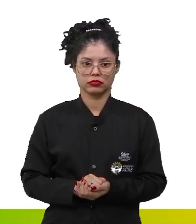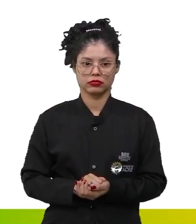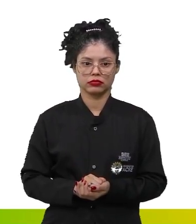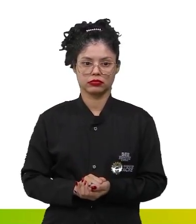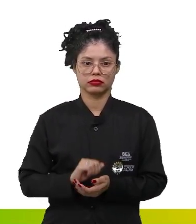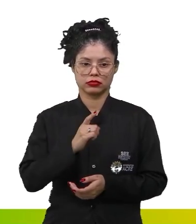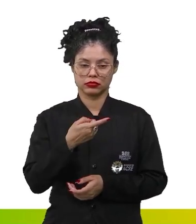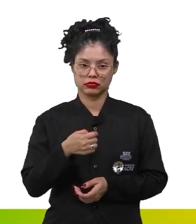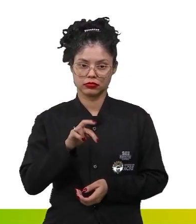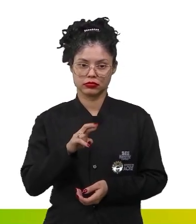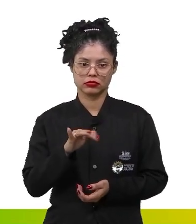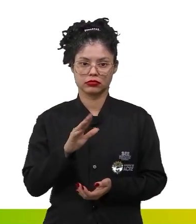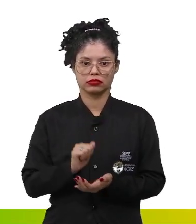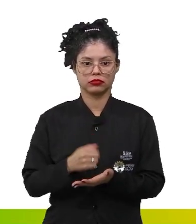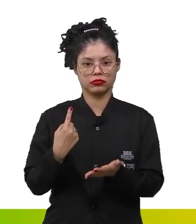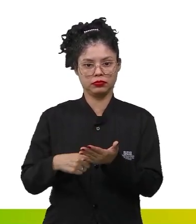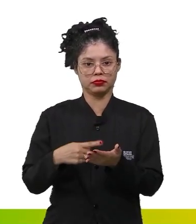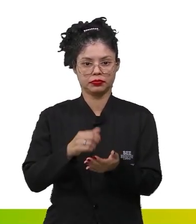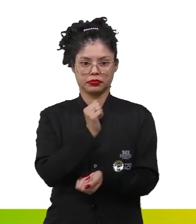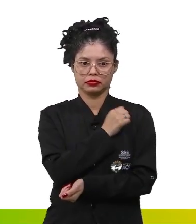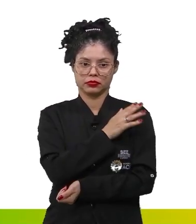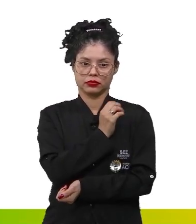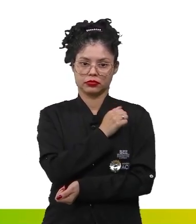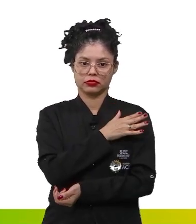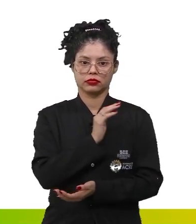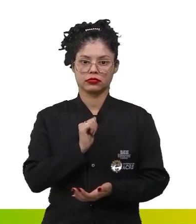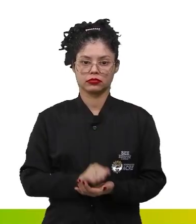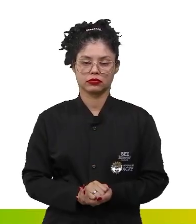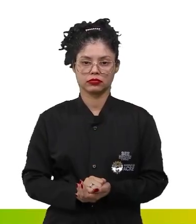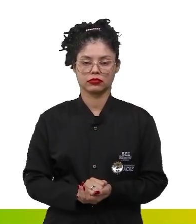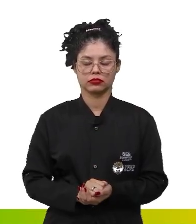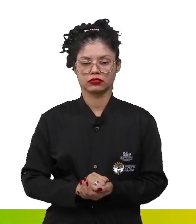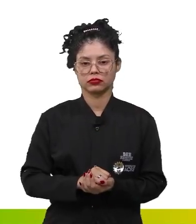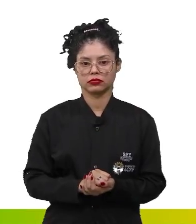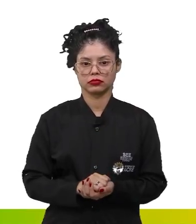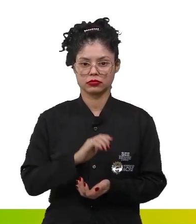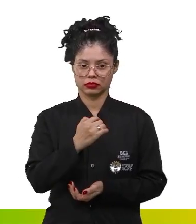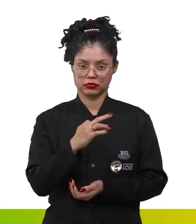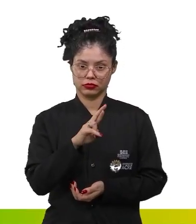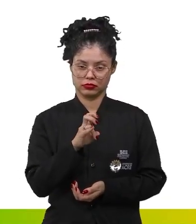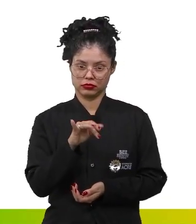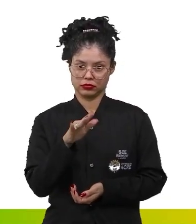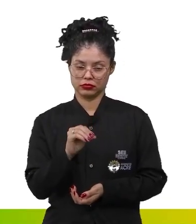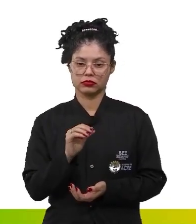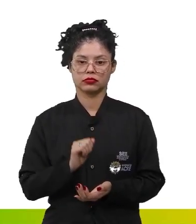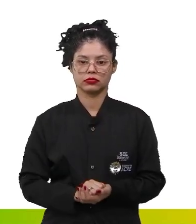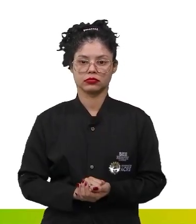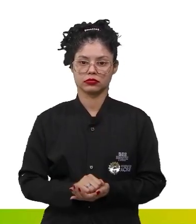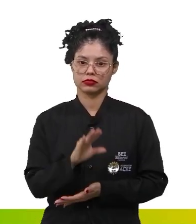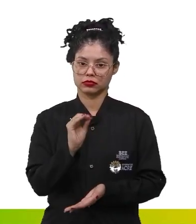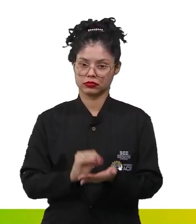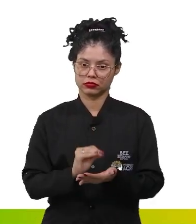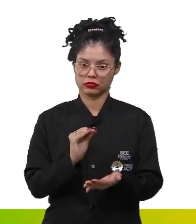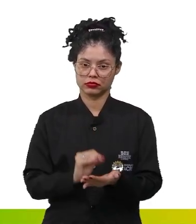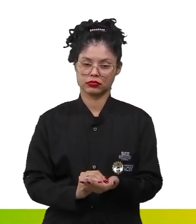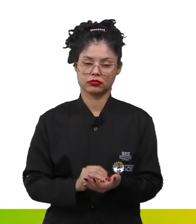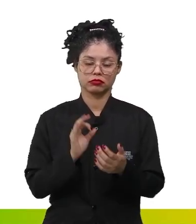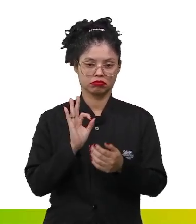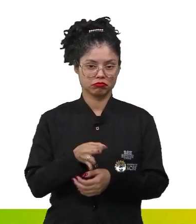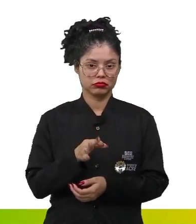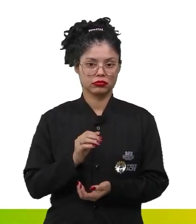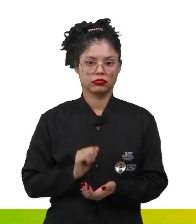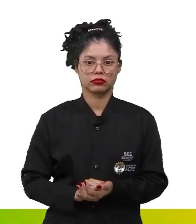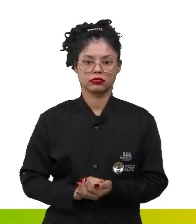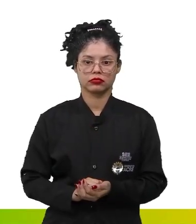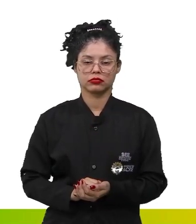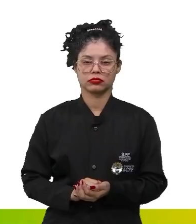a xenofobia consiste no preconceito contra os estrangeiros, até aqui está